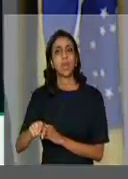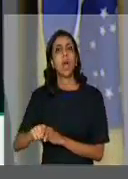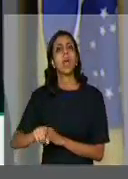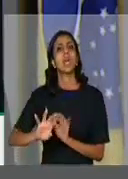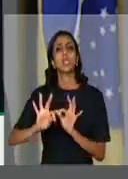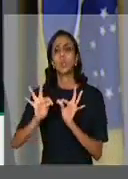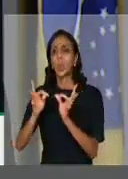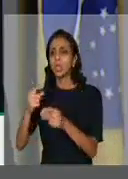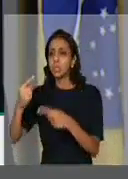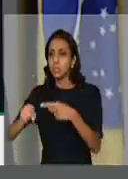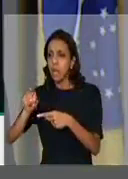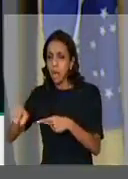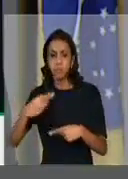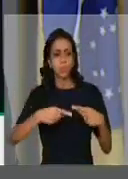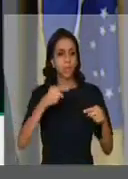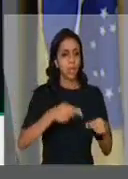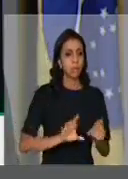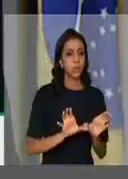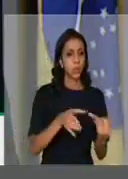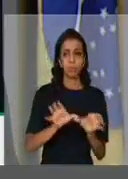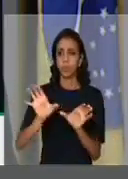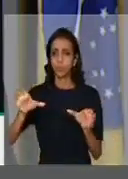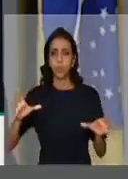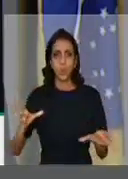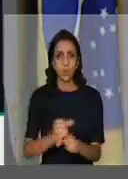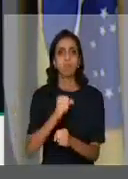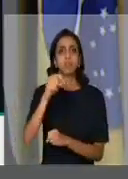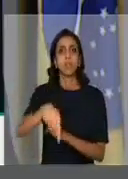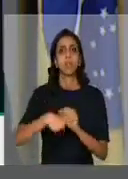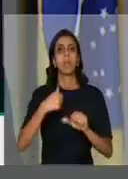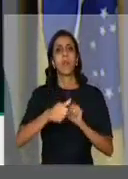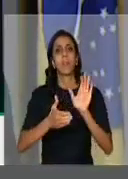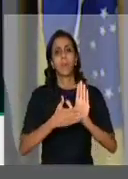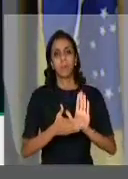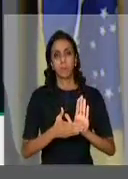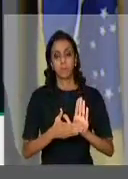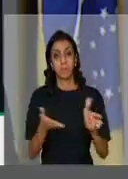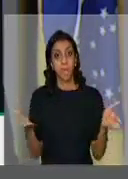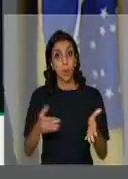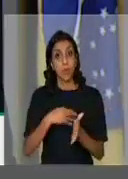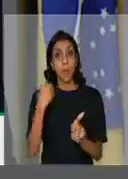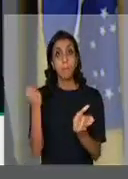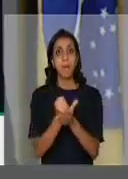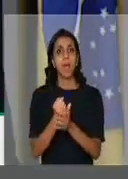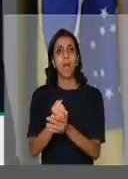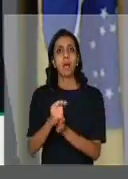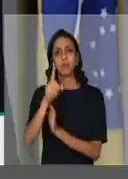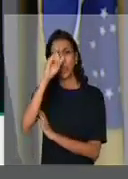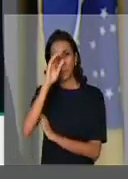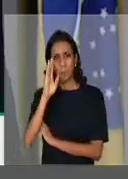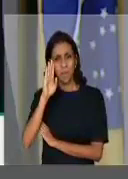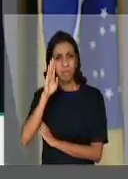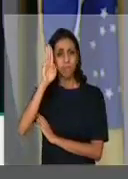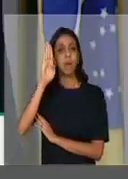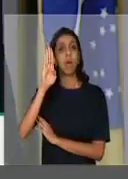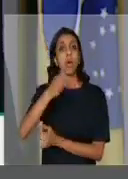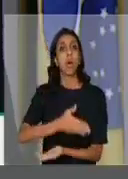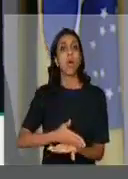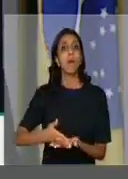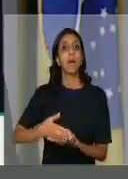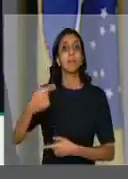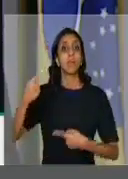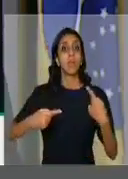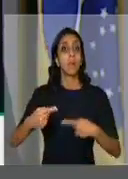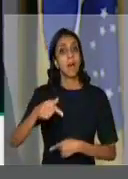nossa proposta. Hoje, marcamos um ponto alto para início dos